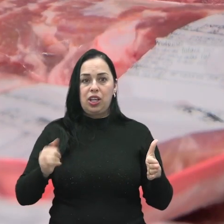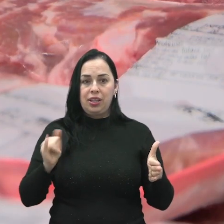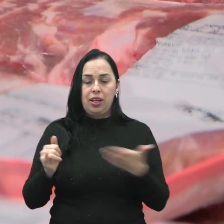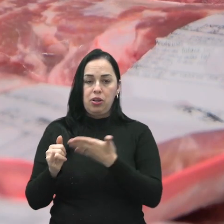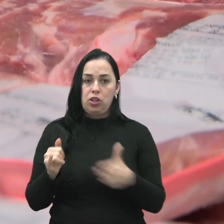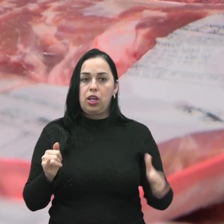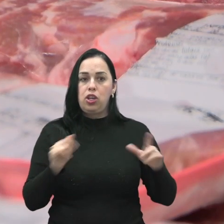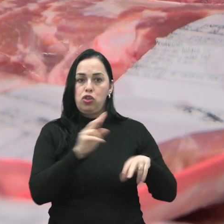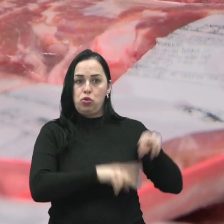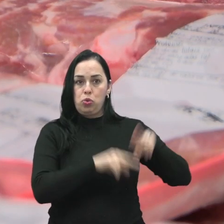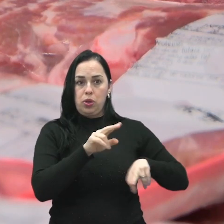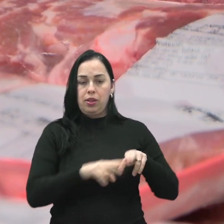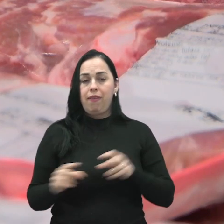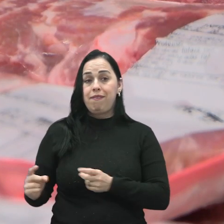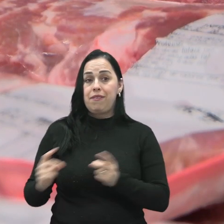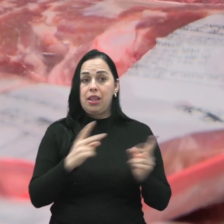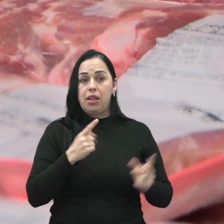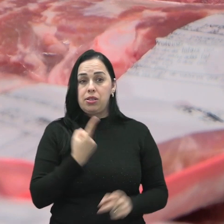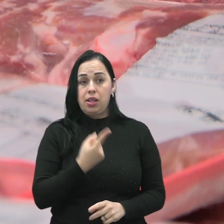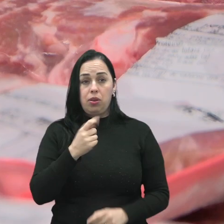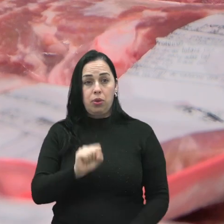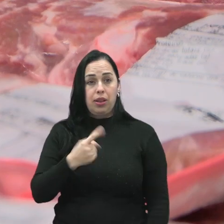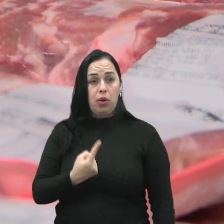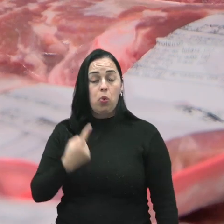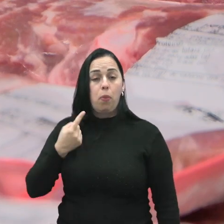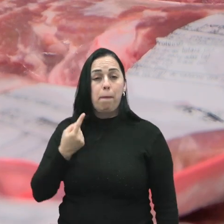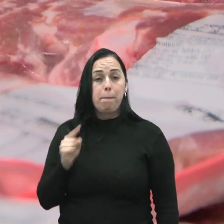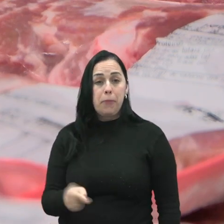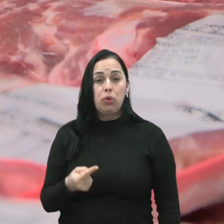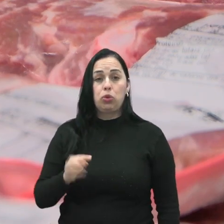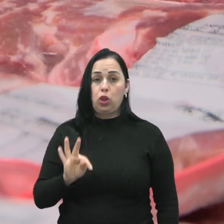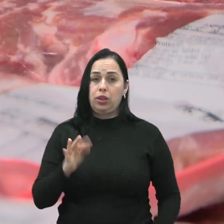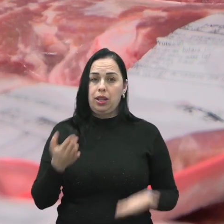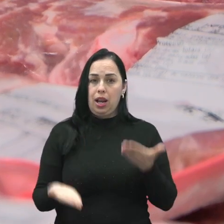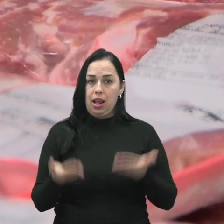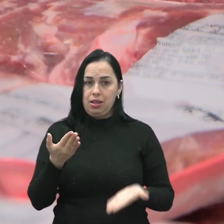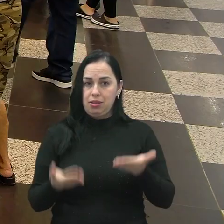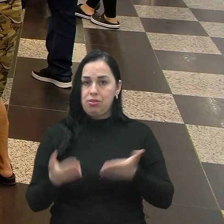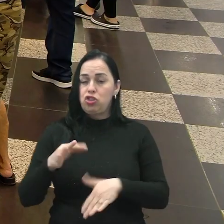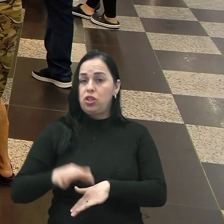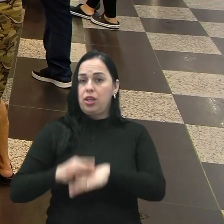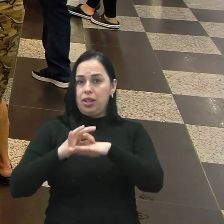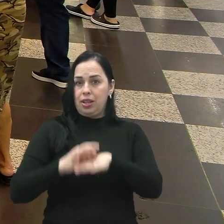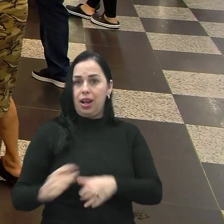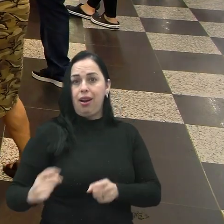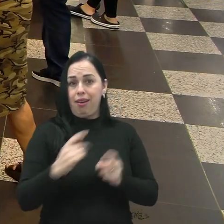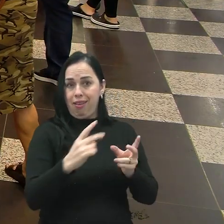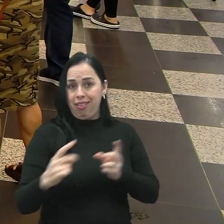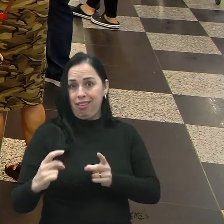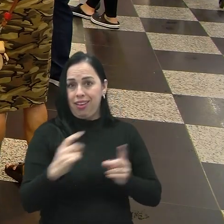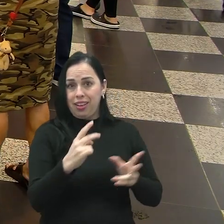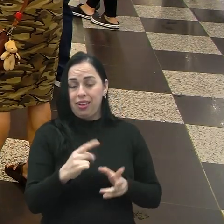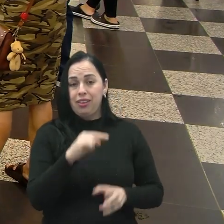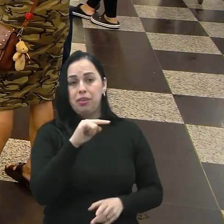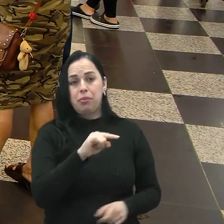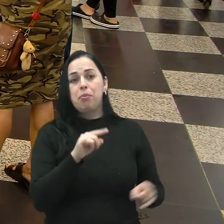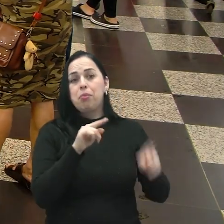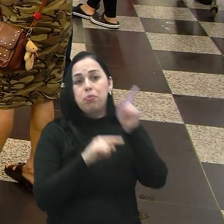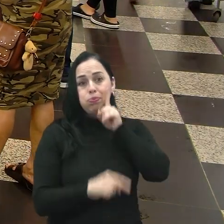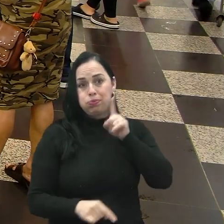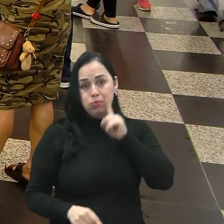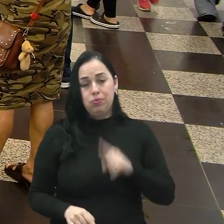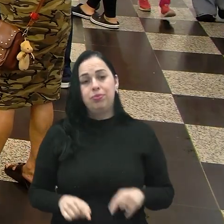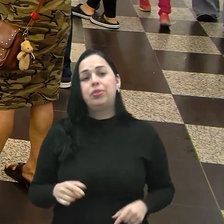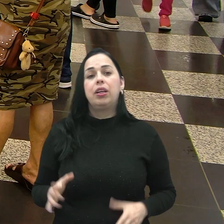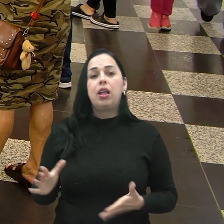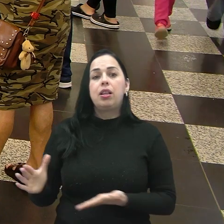junho deste ano, foram exportados mais de 181 mil toneladas de carne bovina brasileira para os Estados